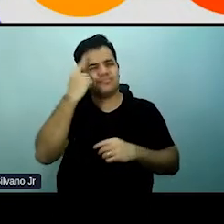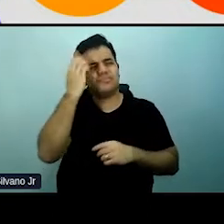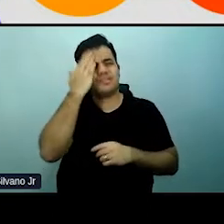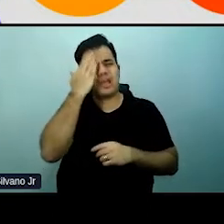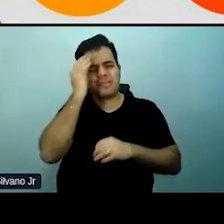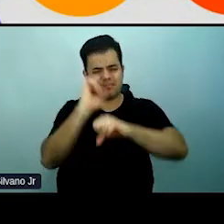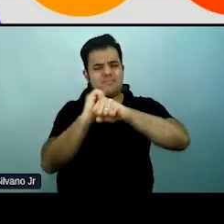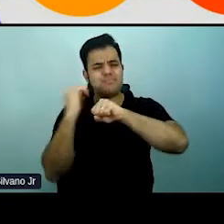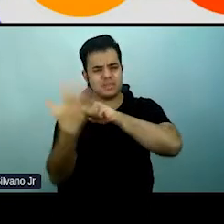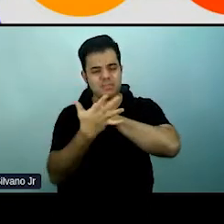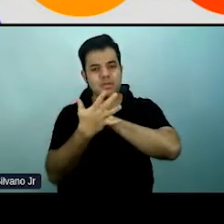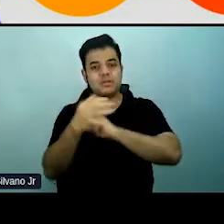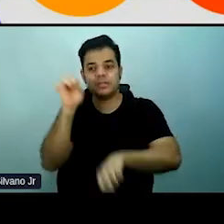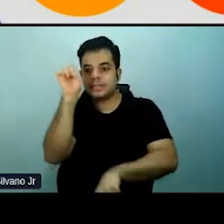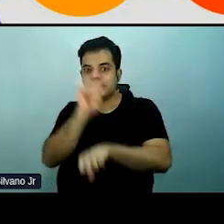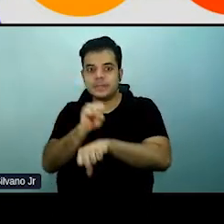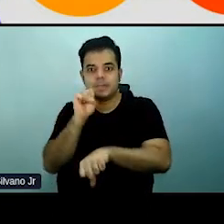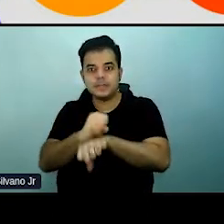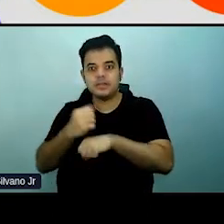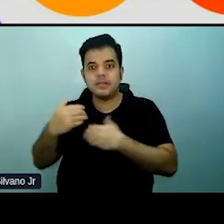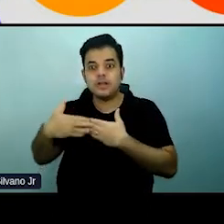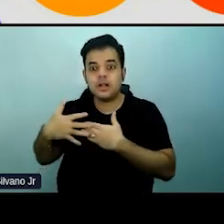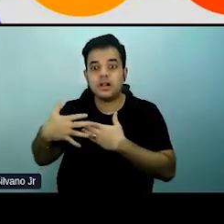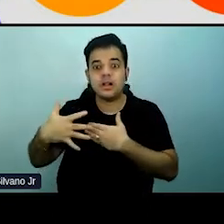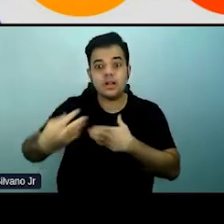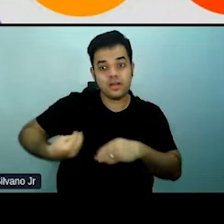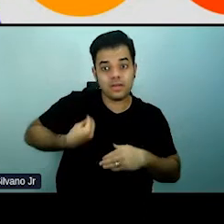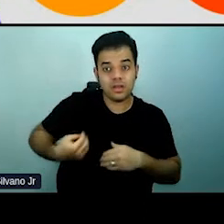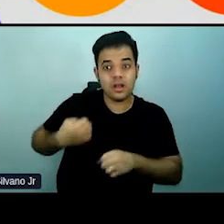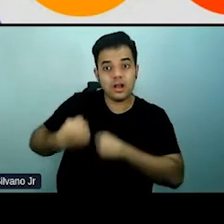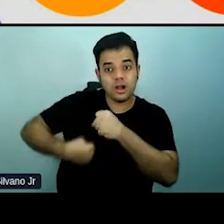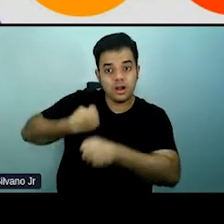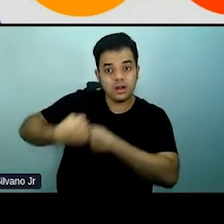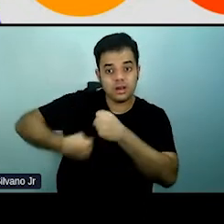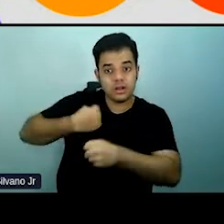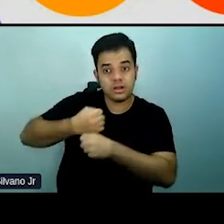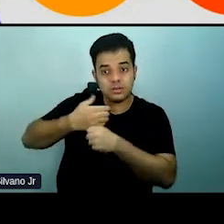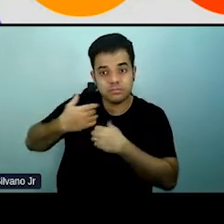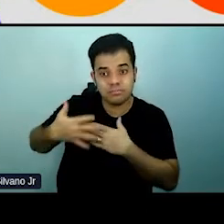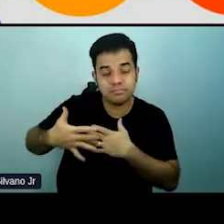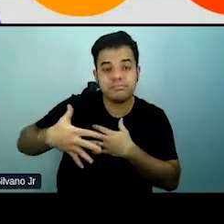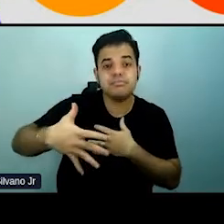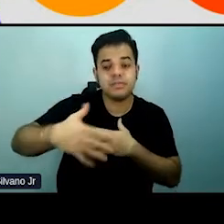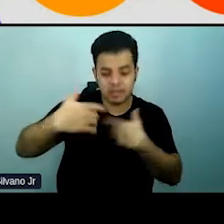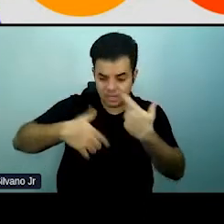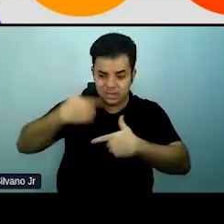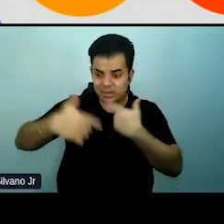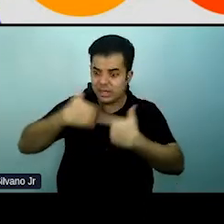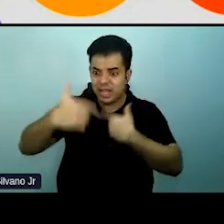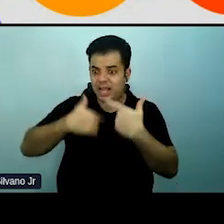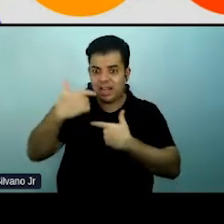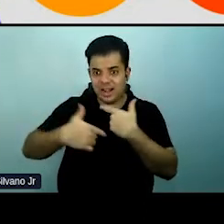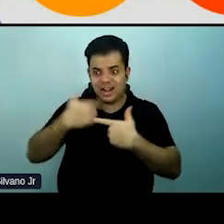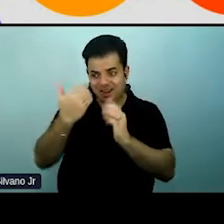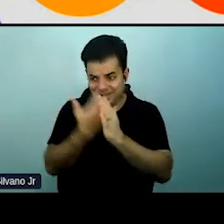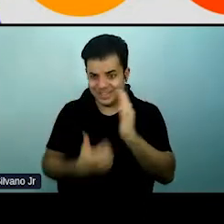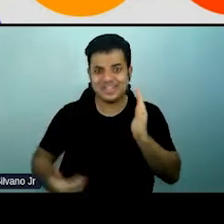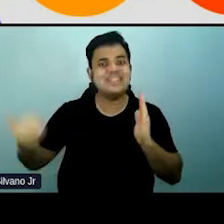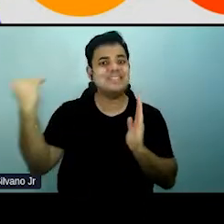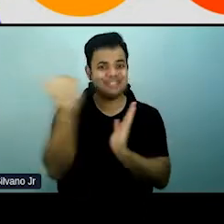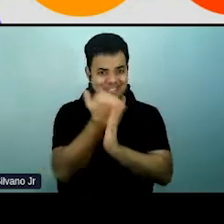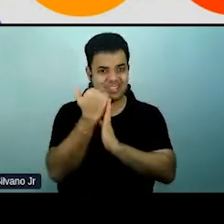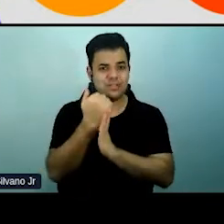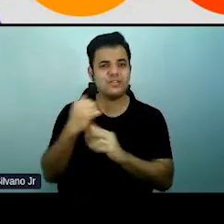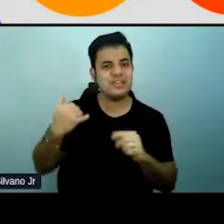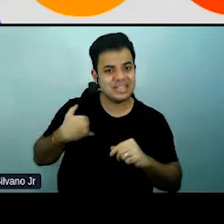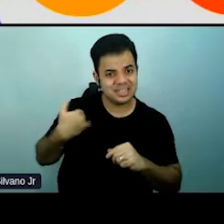a nossa expectativa de vida cada vez está mais crescendo e continuamente a gente vai ter que trabalhar mais. Acho que ninguém contou para quem tem